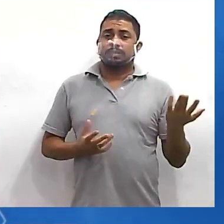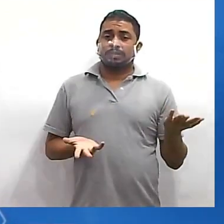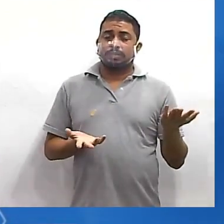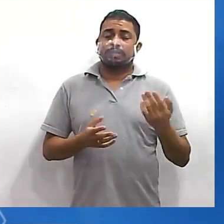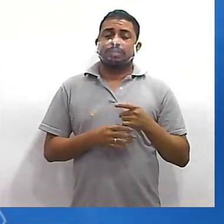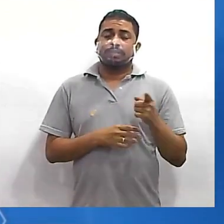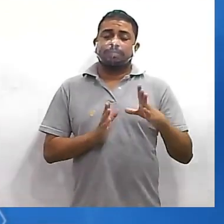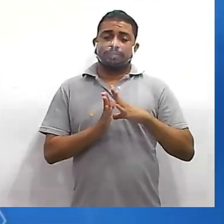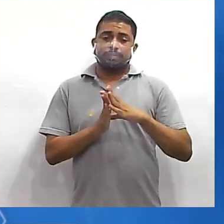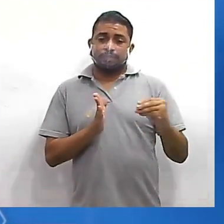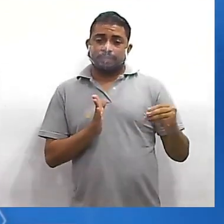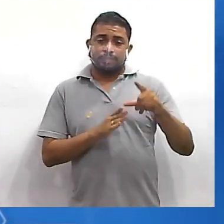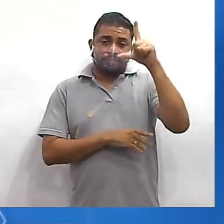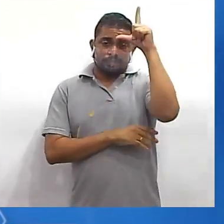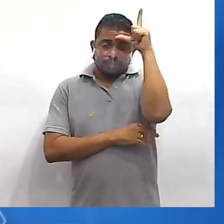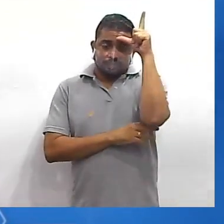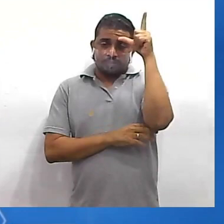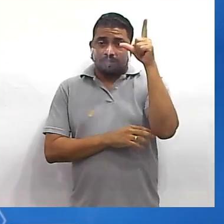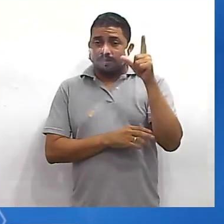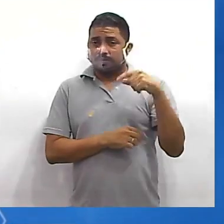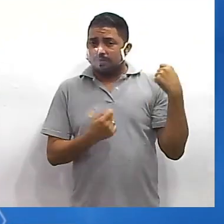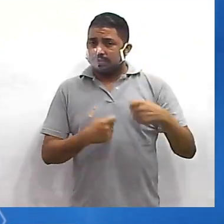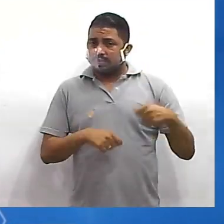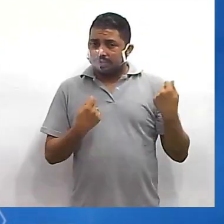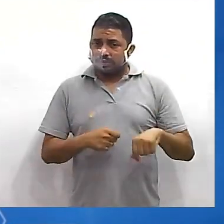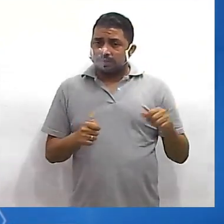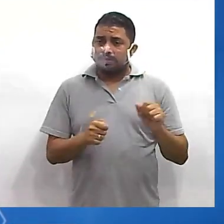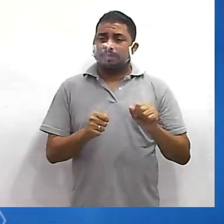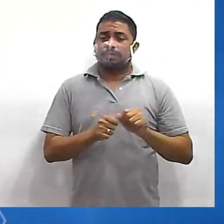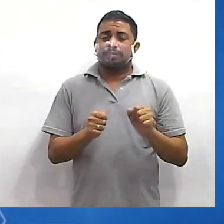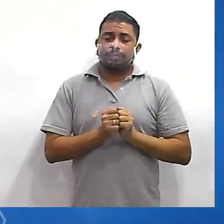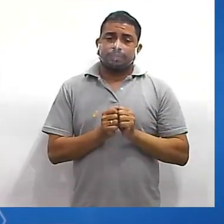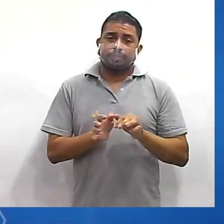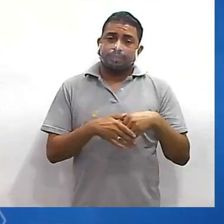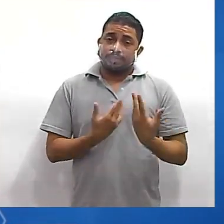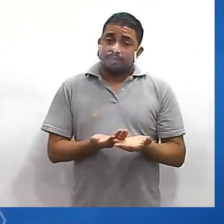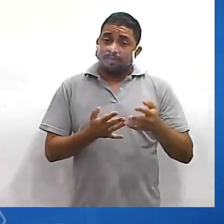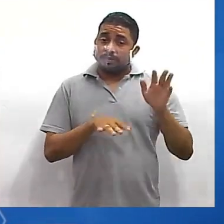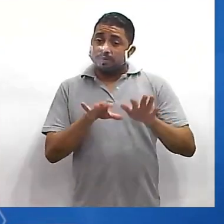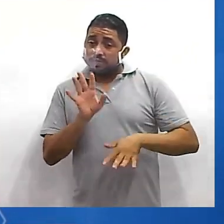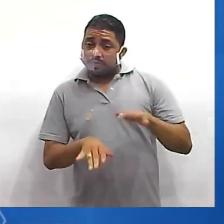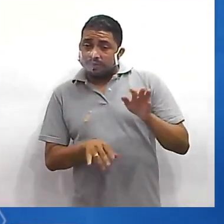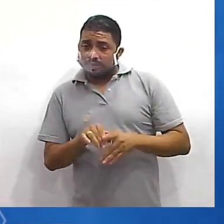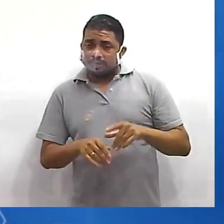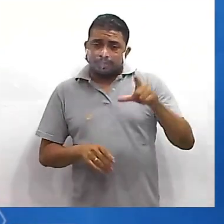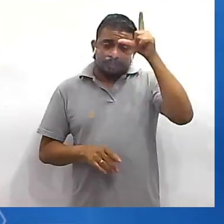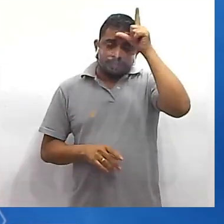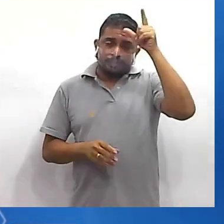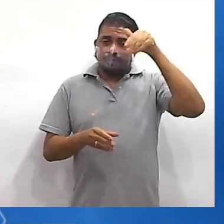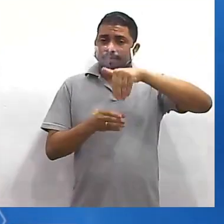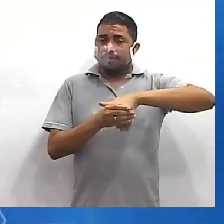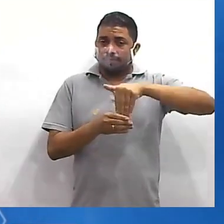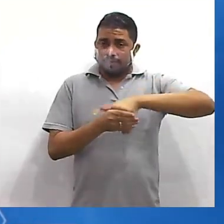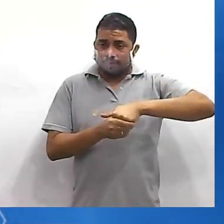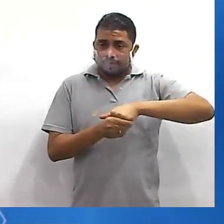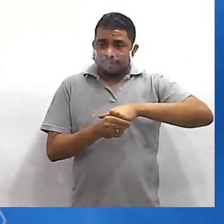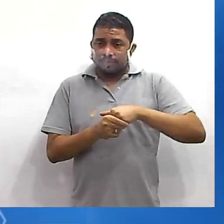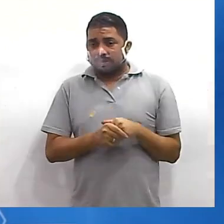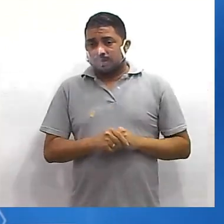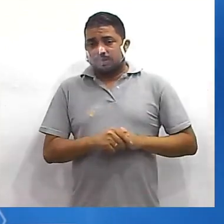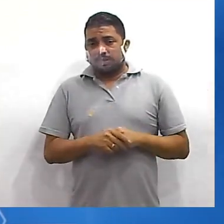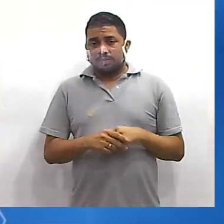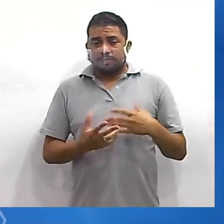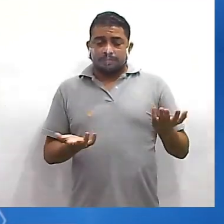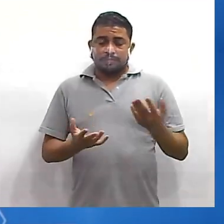esse modelo de liderança ela precisa ser executada. Então, talvez aquele cara que é o líder democrático, em determinado